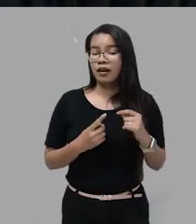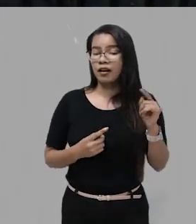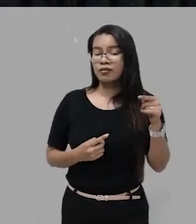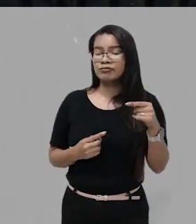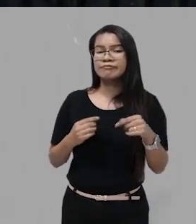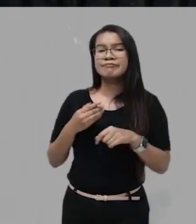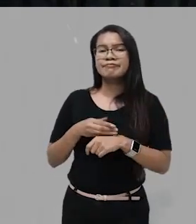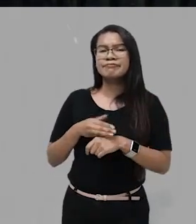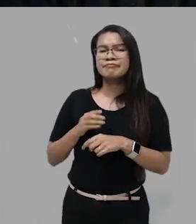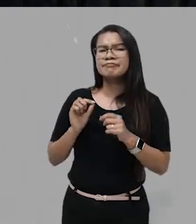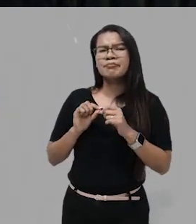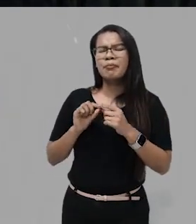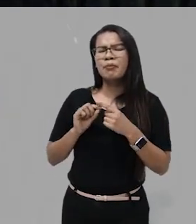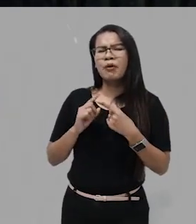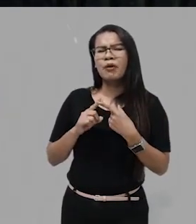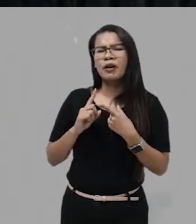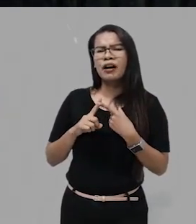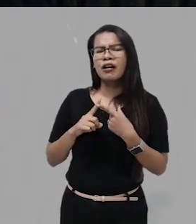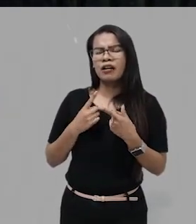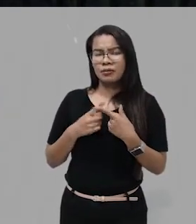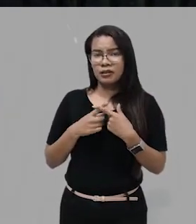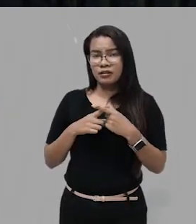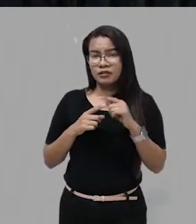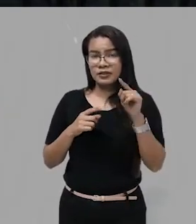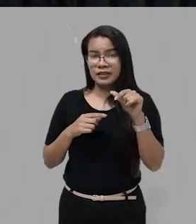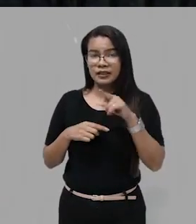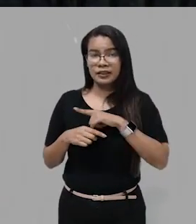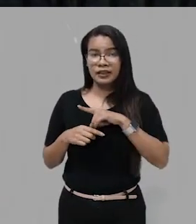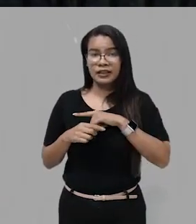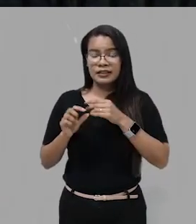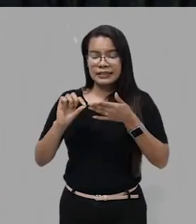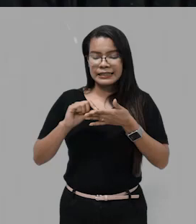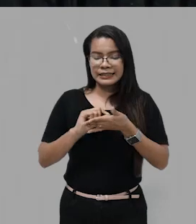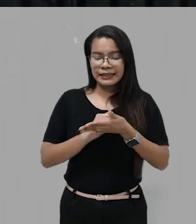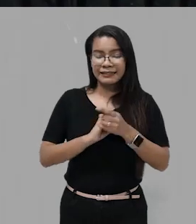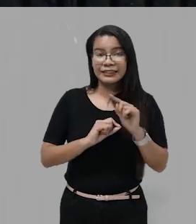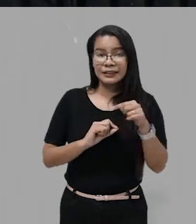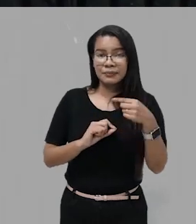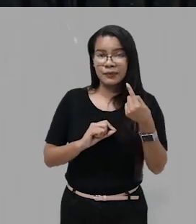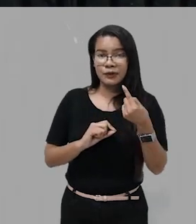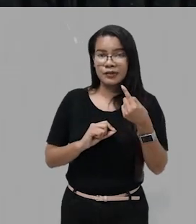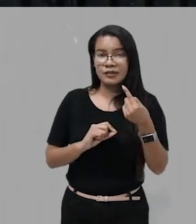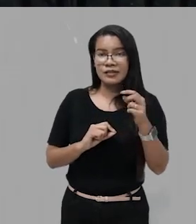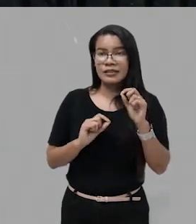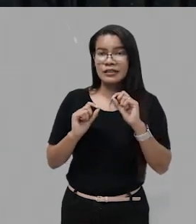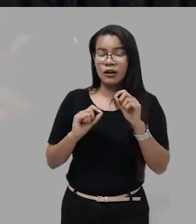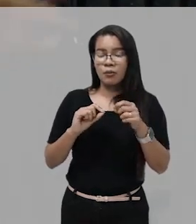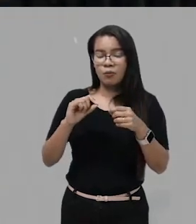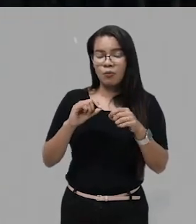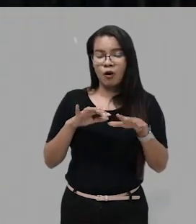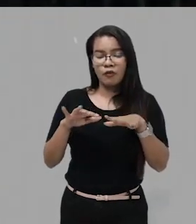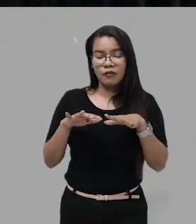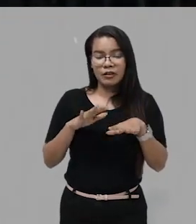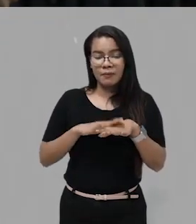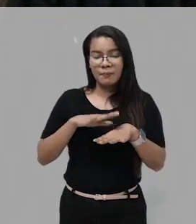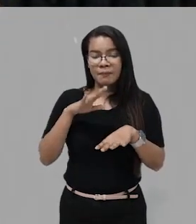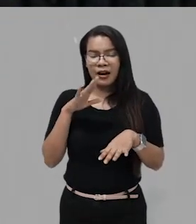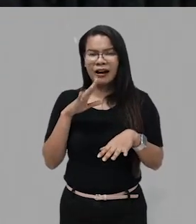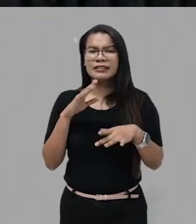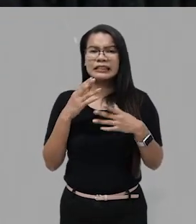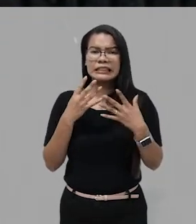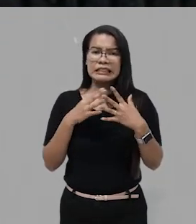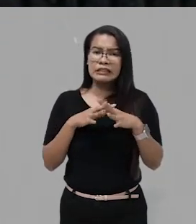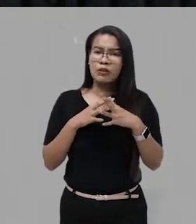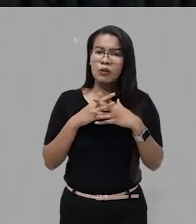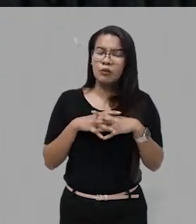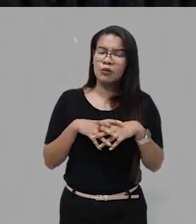treino para quê? Para que você tenha a escrita mais tarde. Que é um movimento mais rudimentar, você